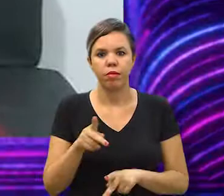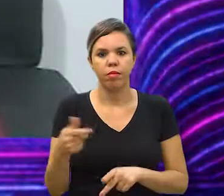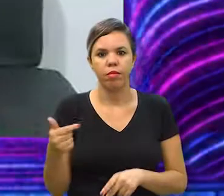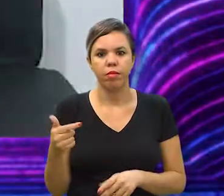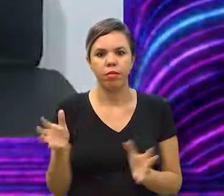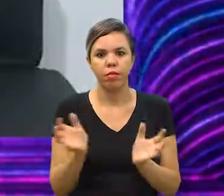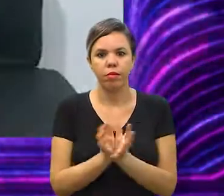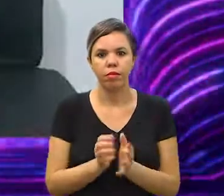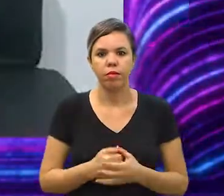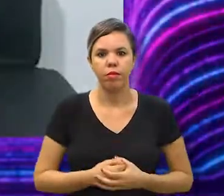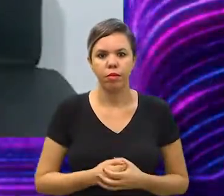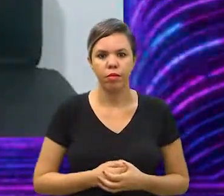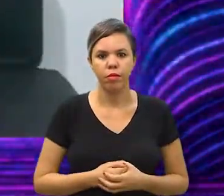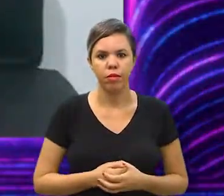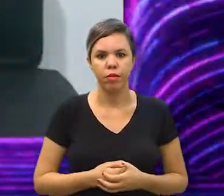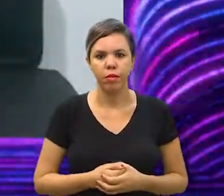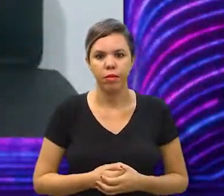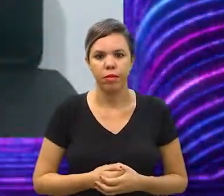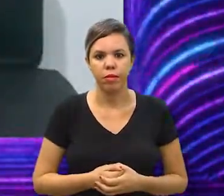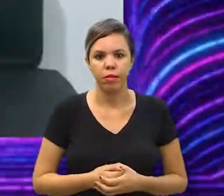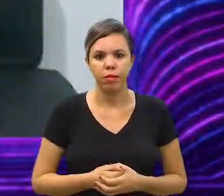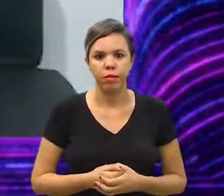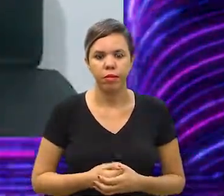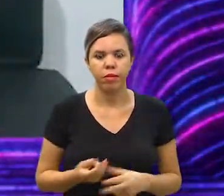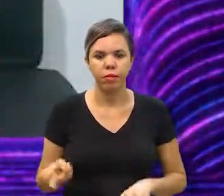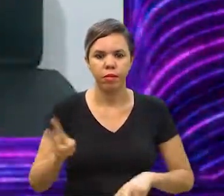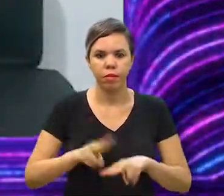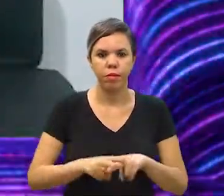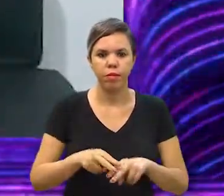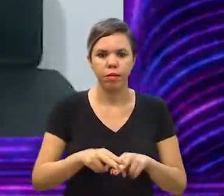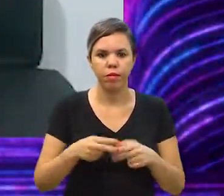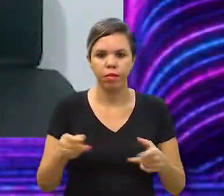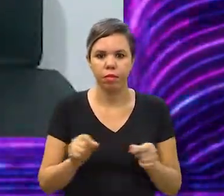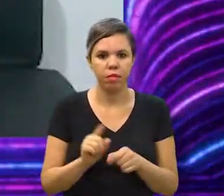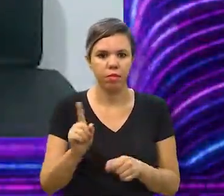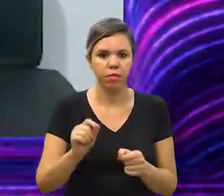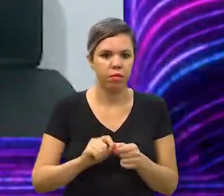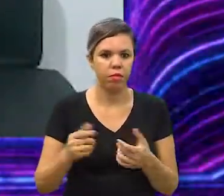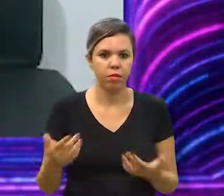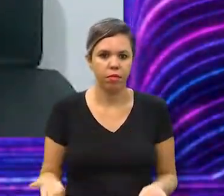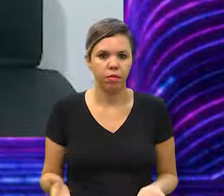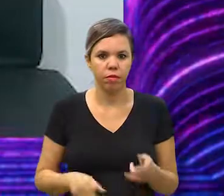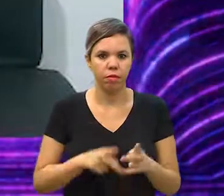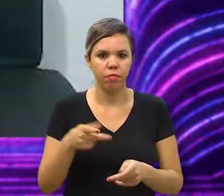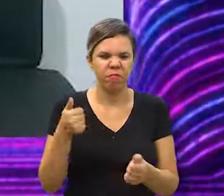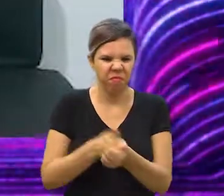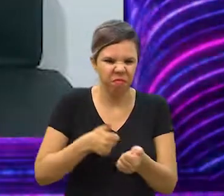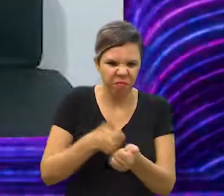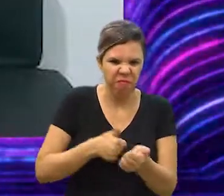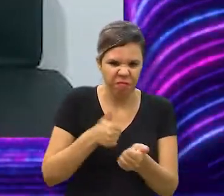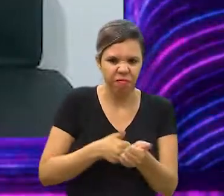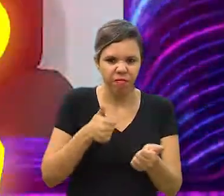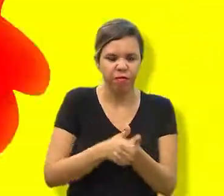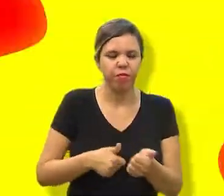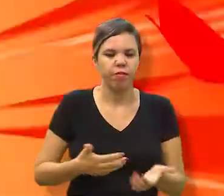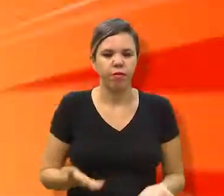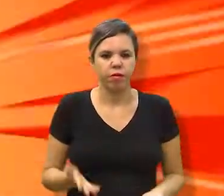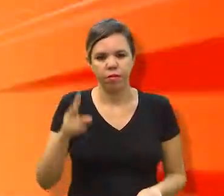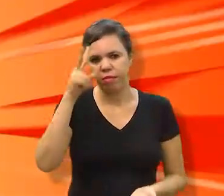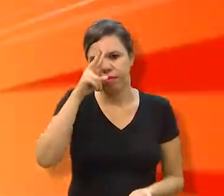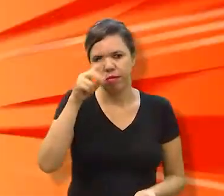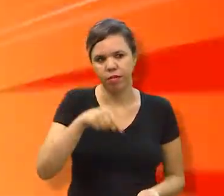volume 2, esse aqui, ele acaba sendo preso por coisas que ele não fez, né? O pessoal está perseguindo ele. Então